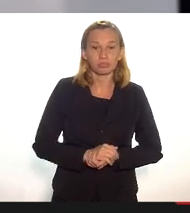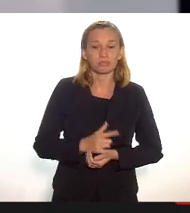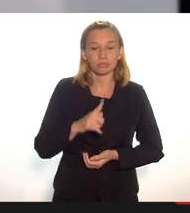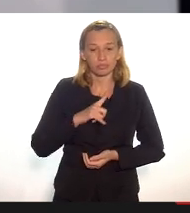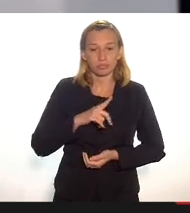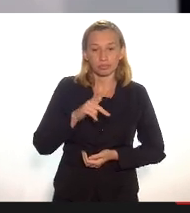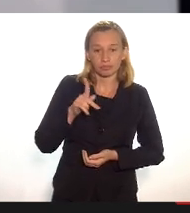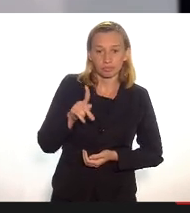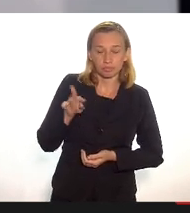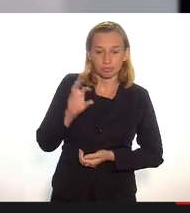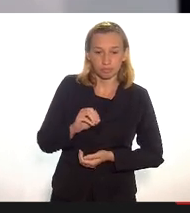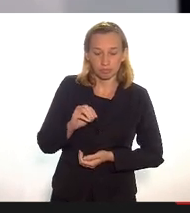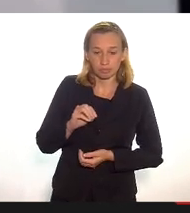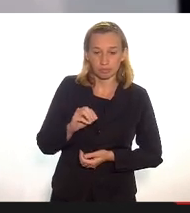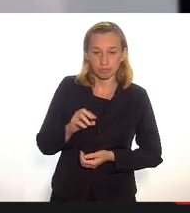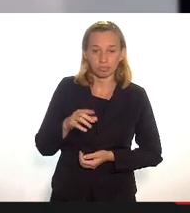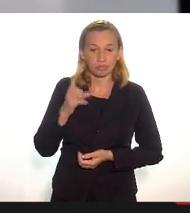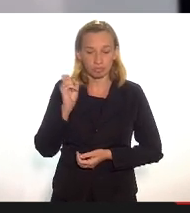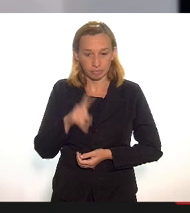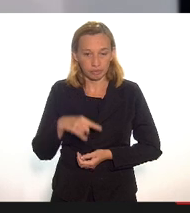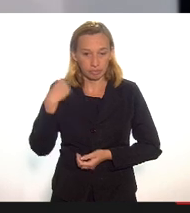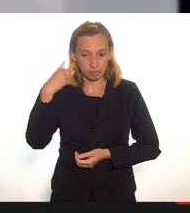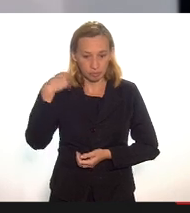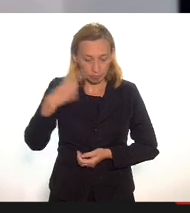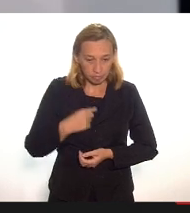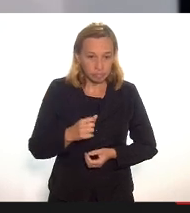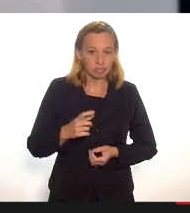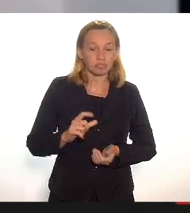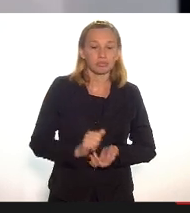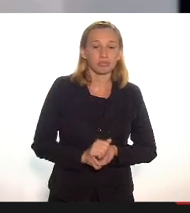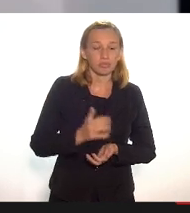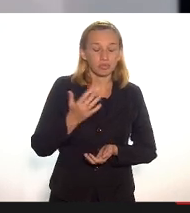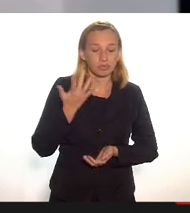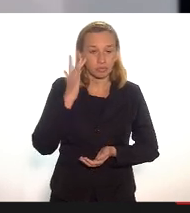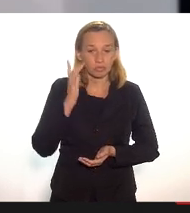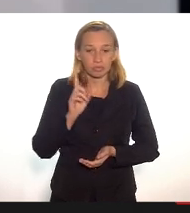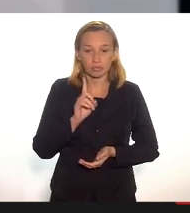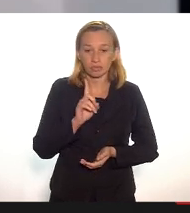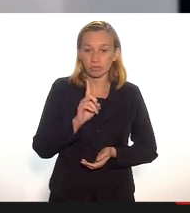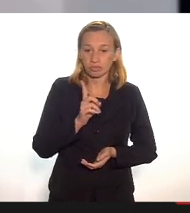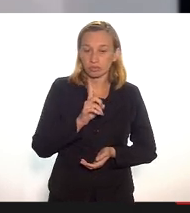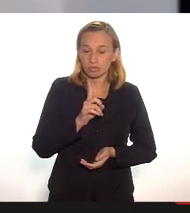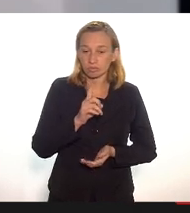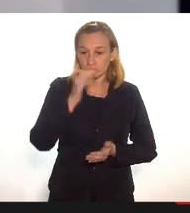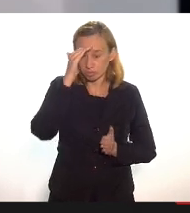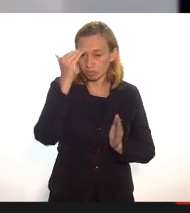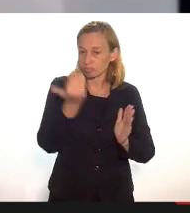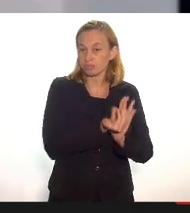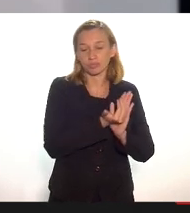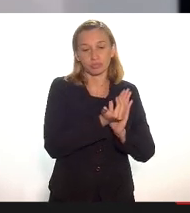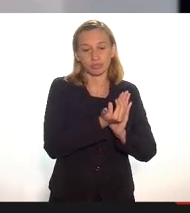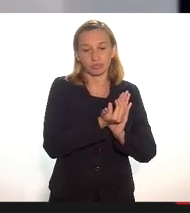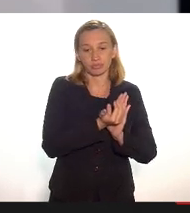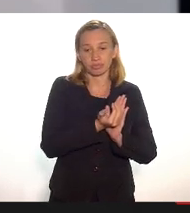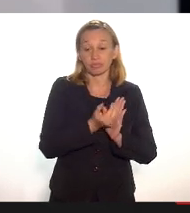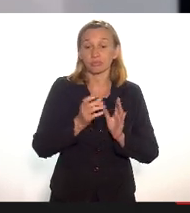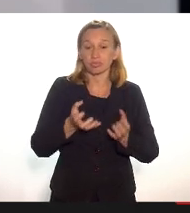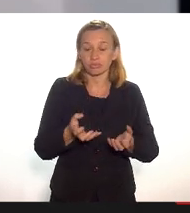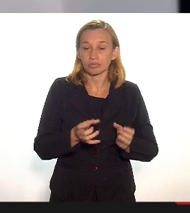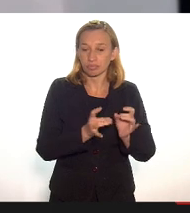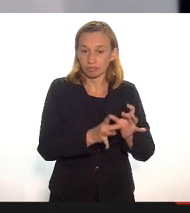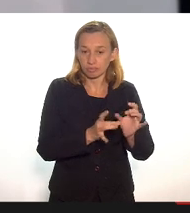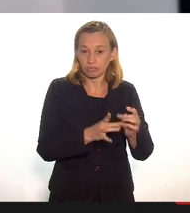advogado, né? Mas eu acho que aqui tem um descumprimento de direito constitucional. Estão privatizando o SUS no Rio de